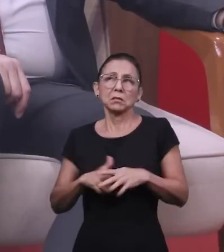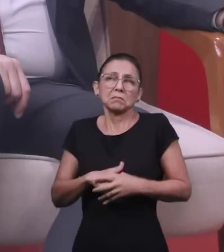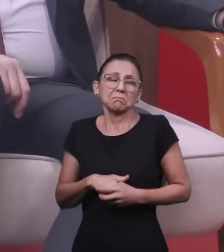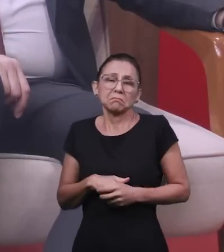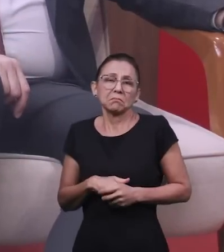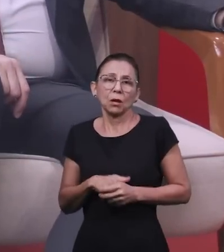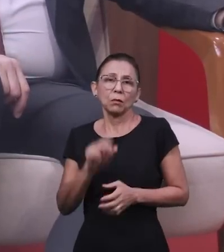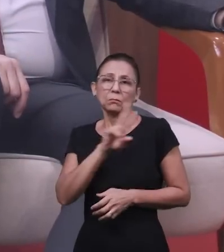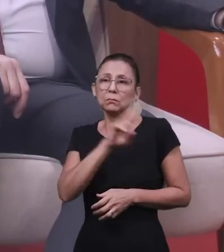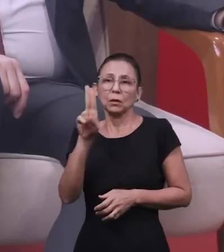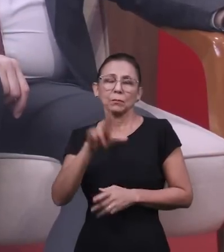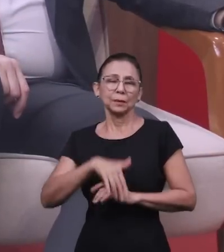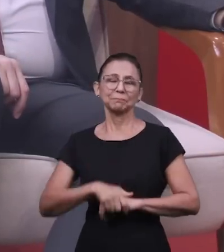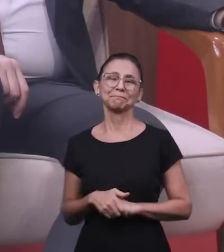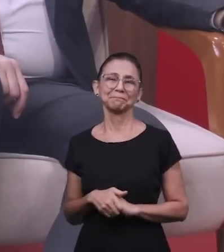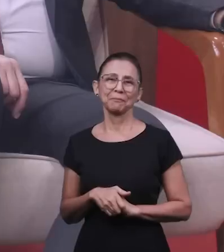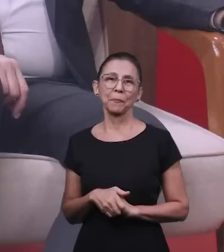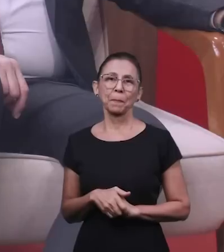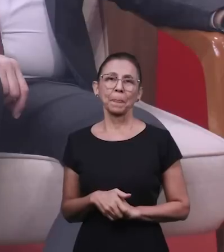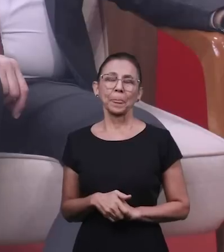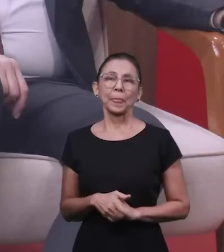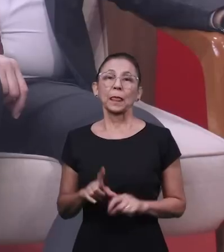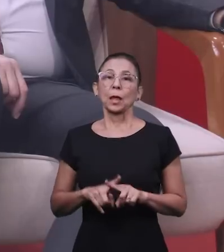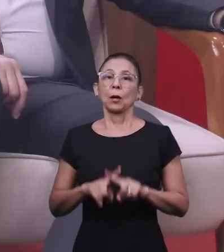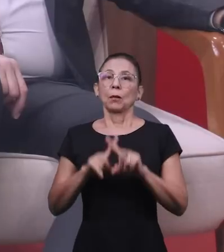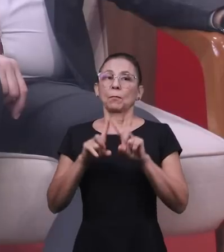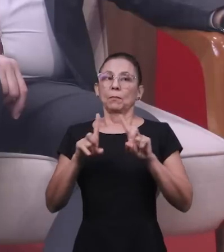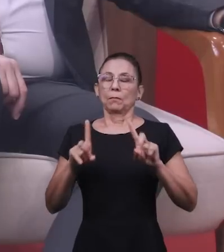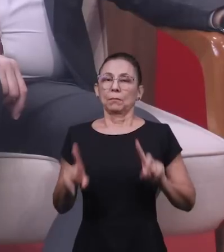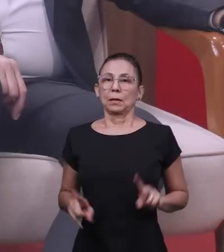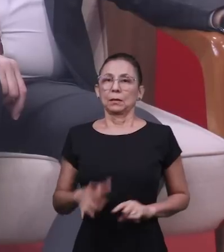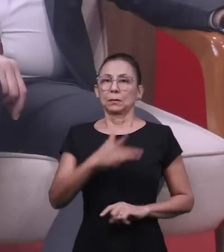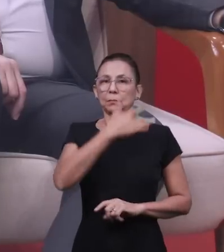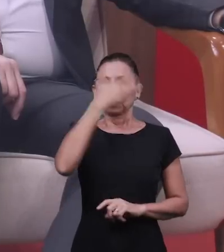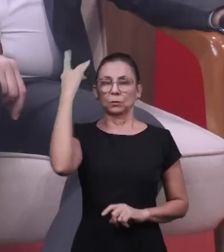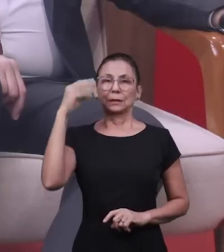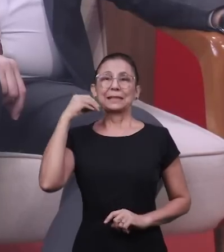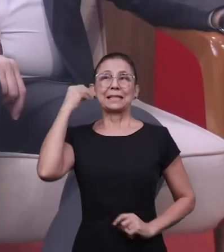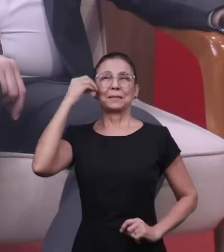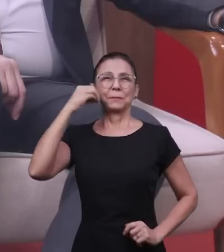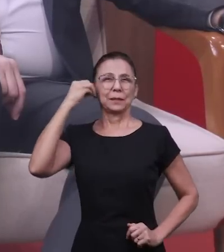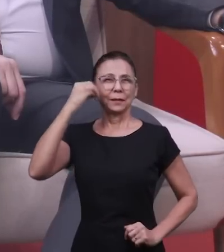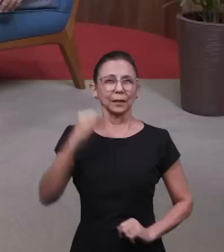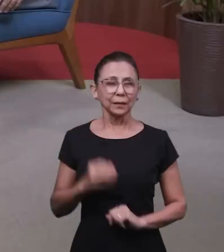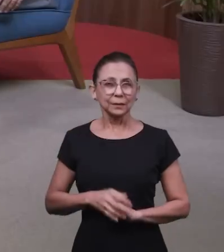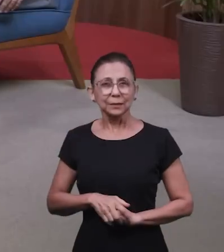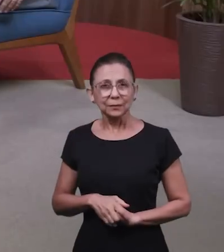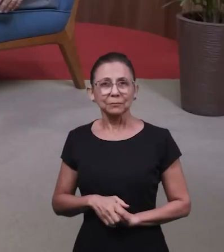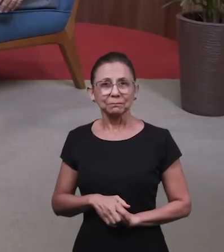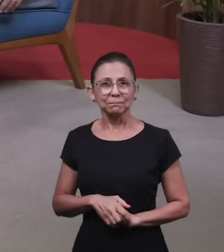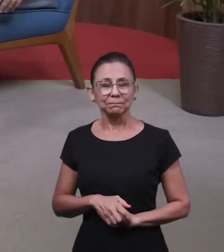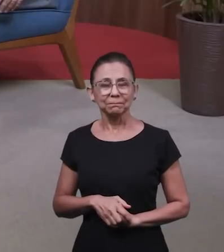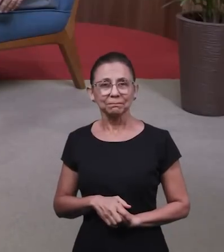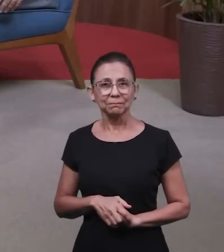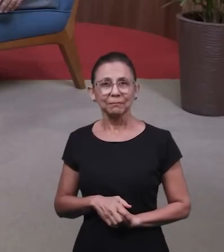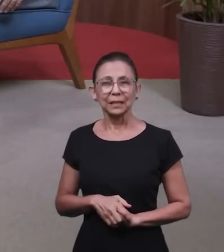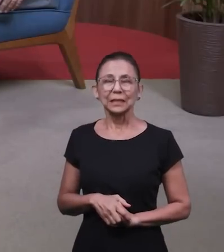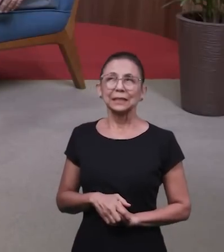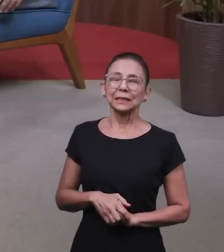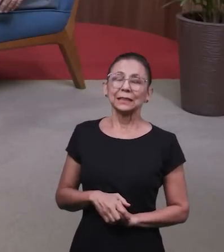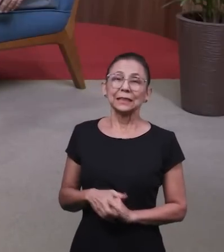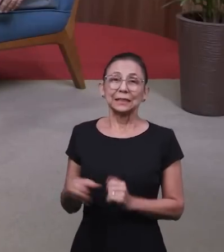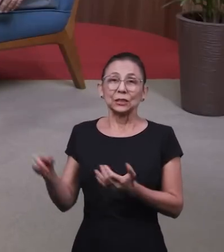Fica apenas isso, né? Agora, quando a pessoa tem a experiência desta bênção, quando